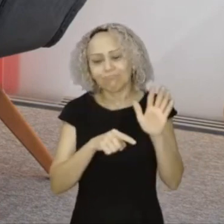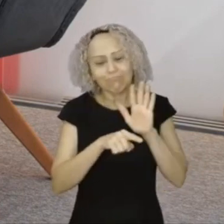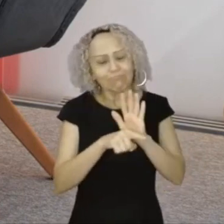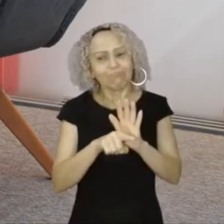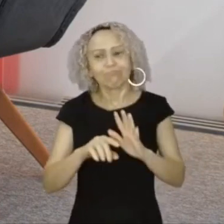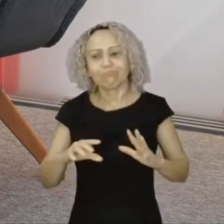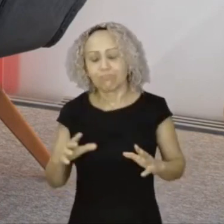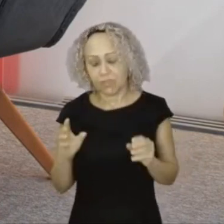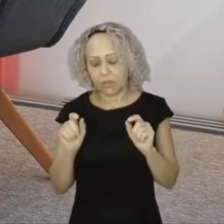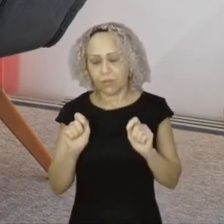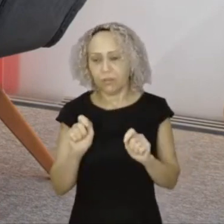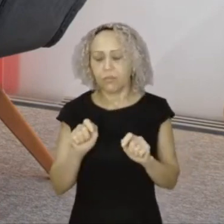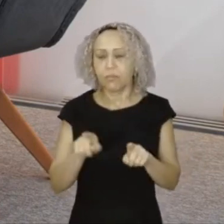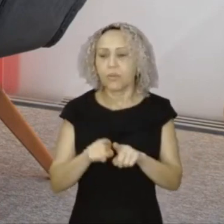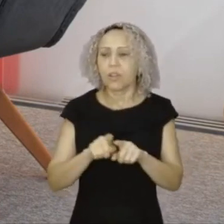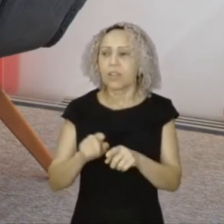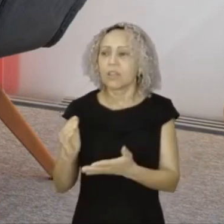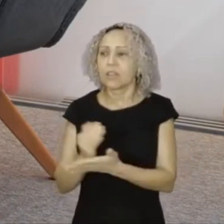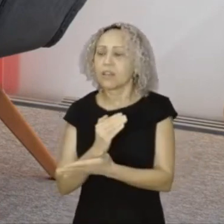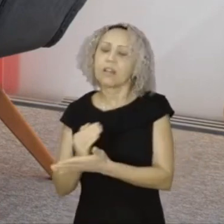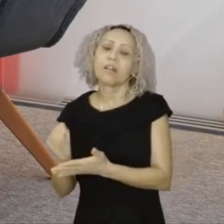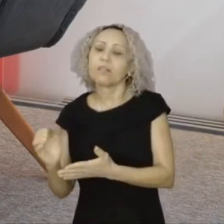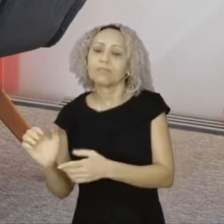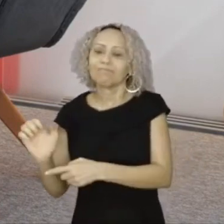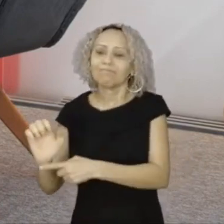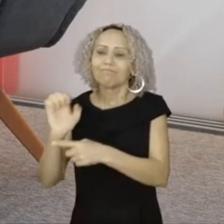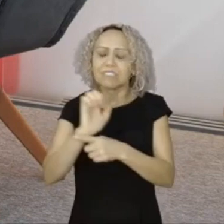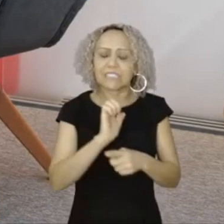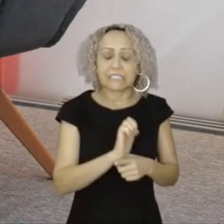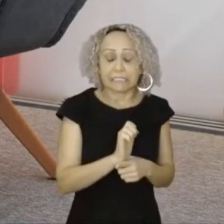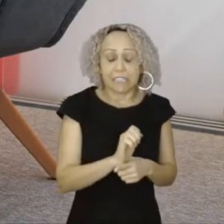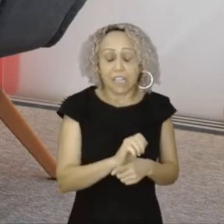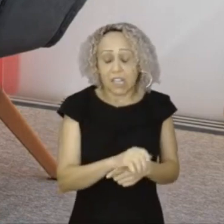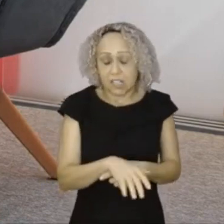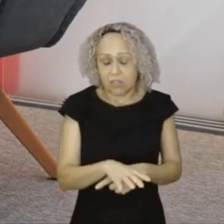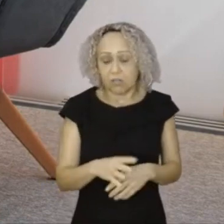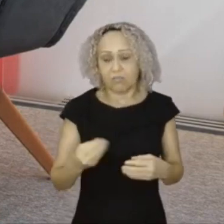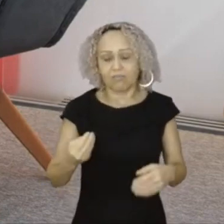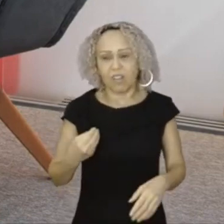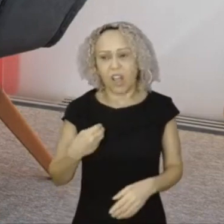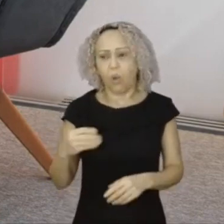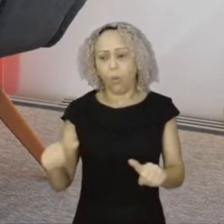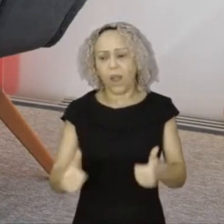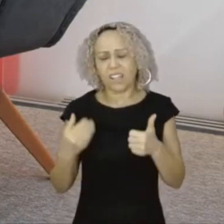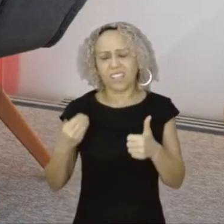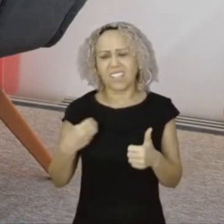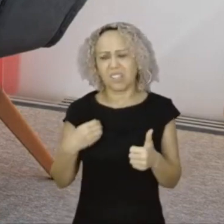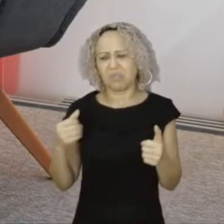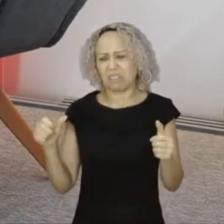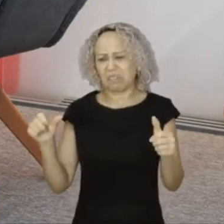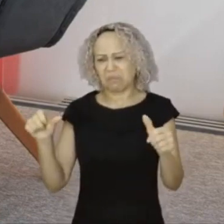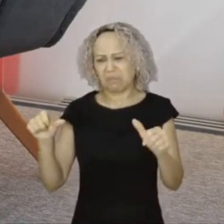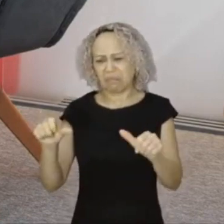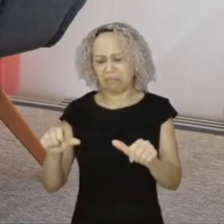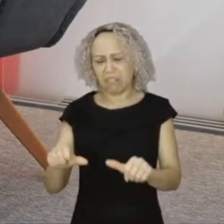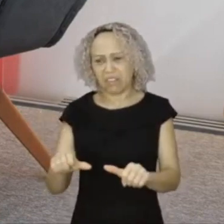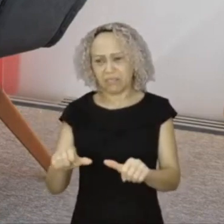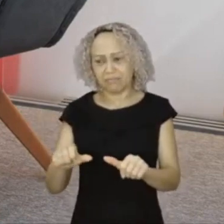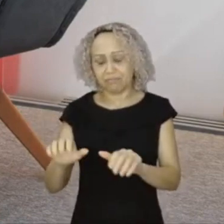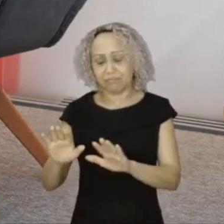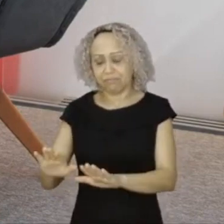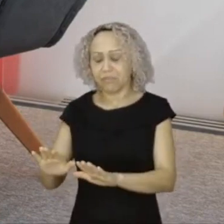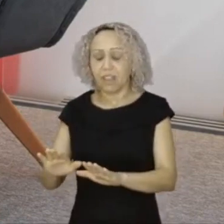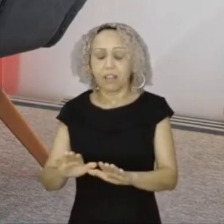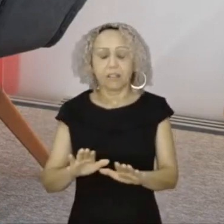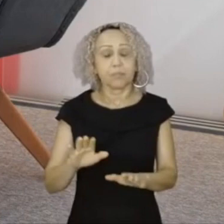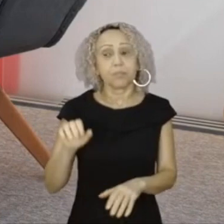muito baixo e que depois da gestão do presidente Lula, da gestão dele enquanto governador do Partido dos Trabalhadores, assim também como foi em Sergipe